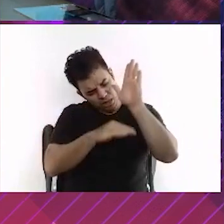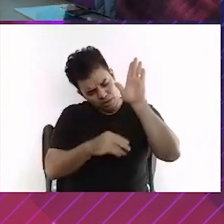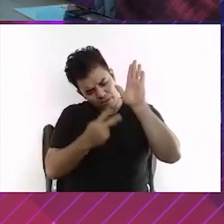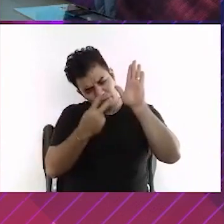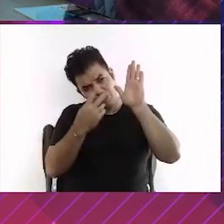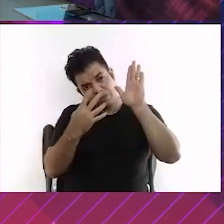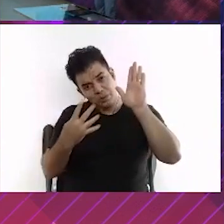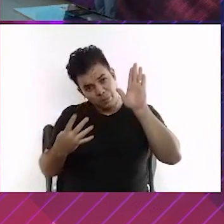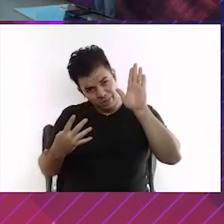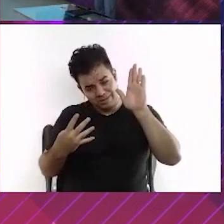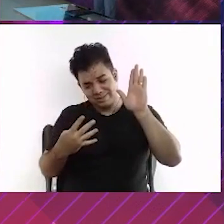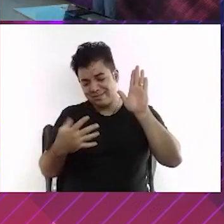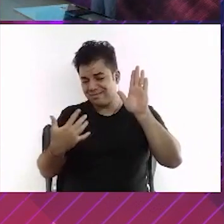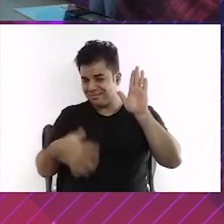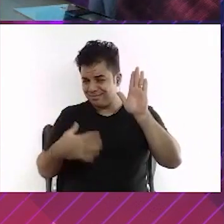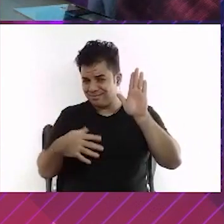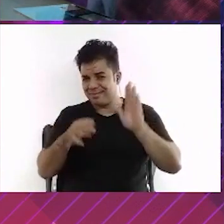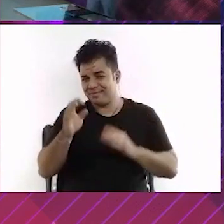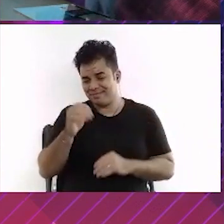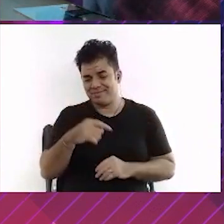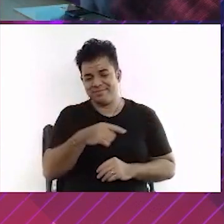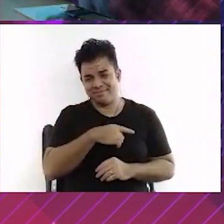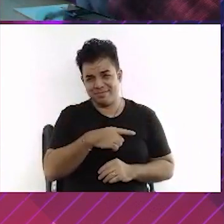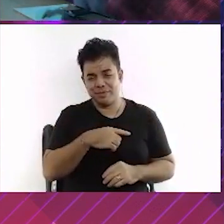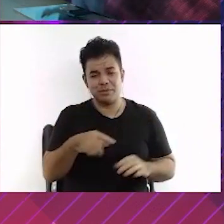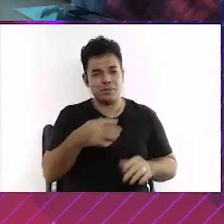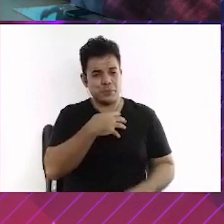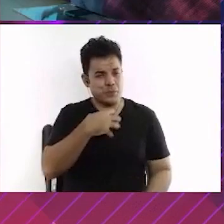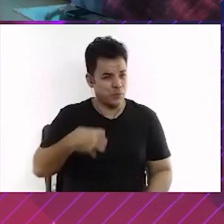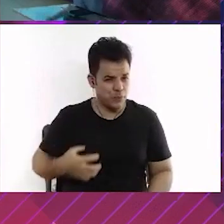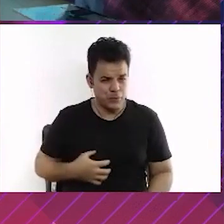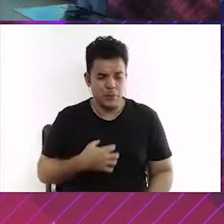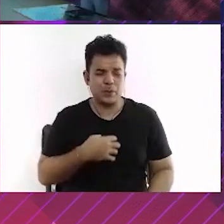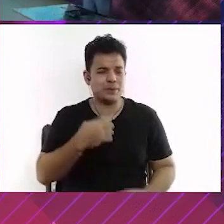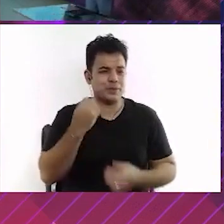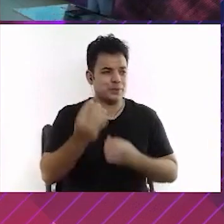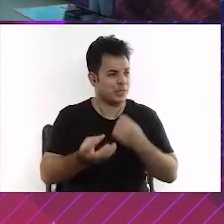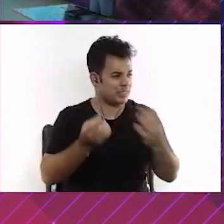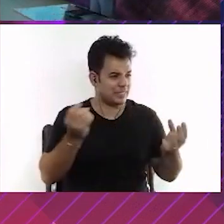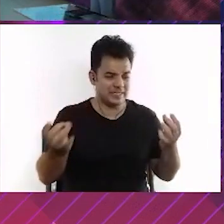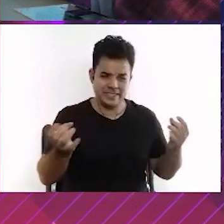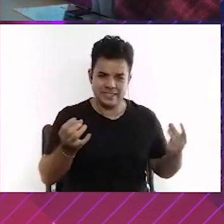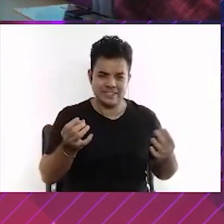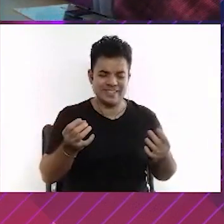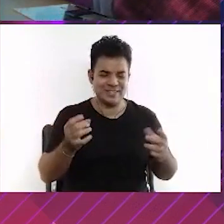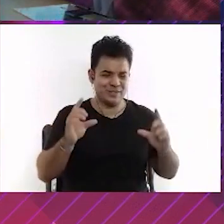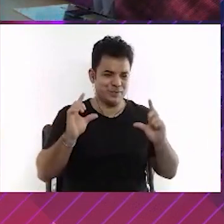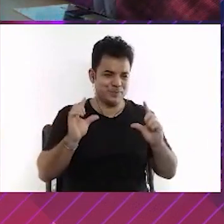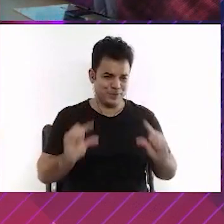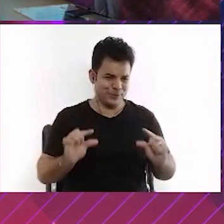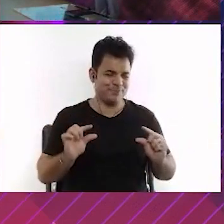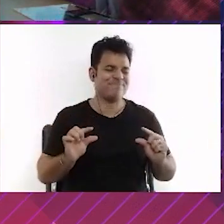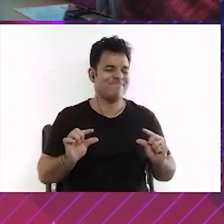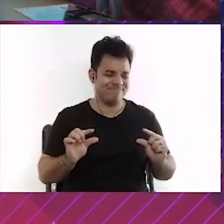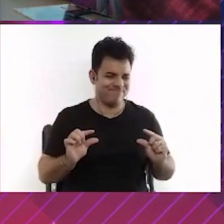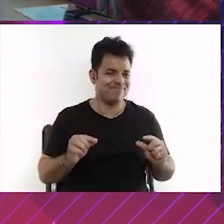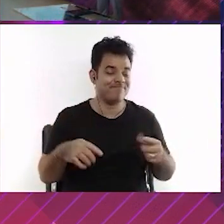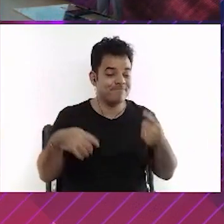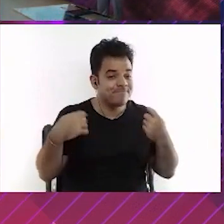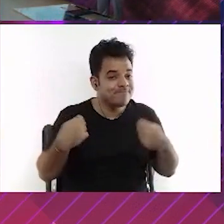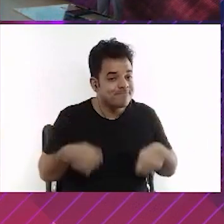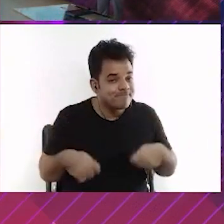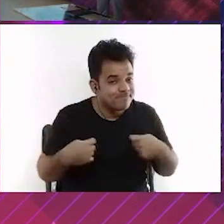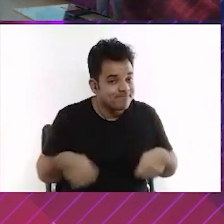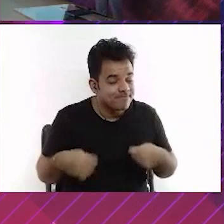órgãos doados. Isso, infelizmente, acaba refletindo, né, na necessidade estimada,